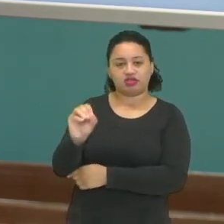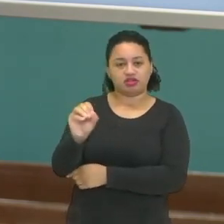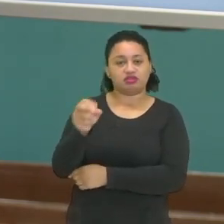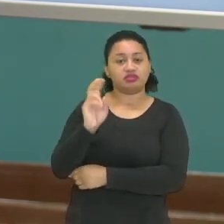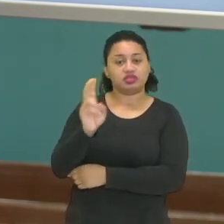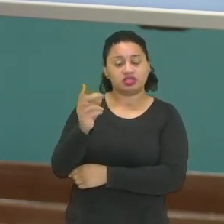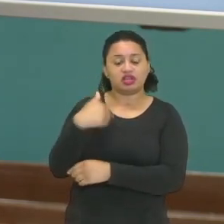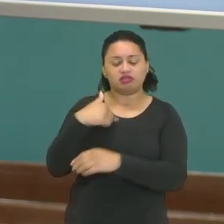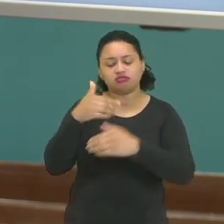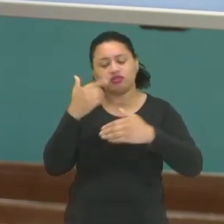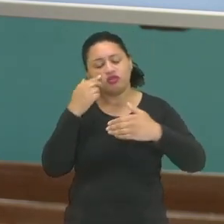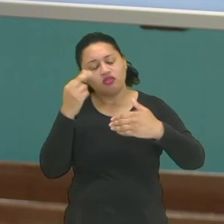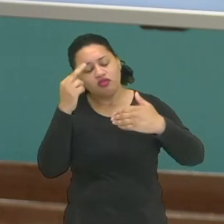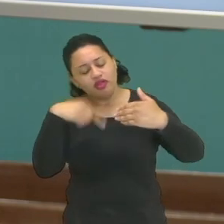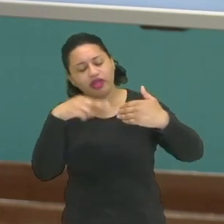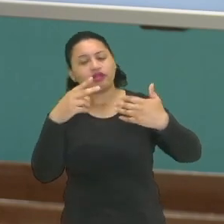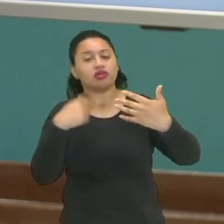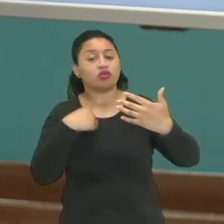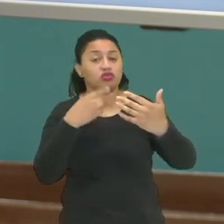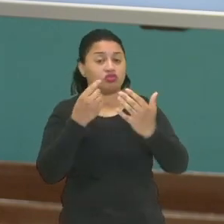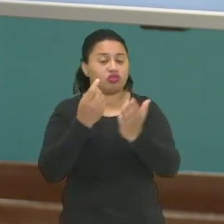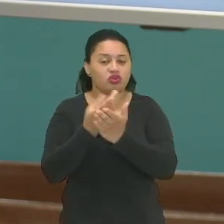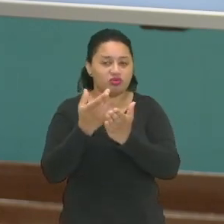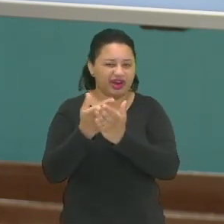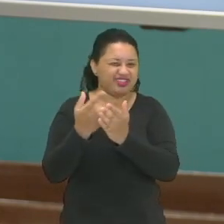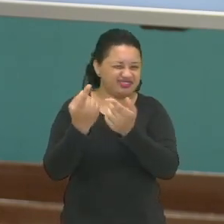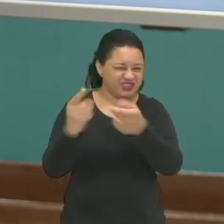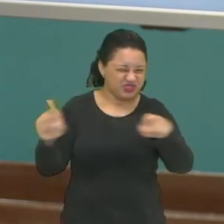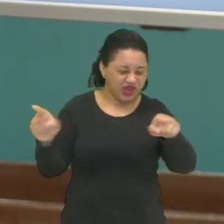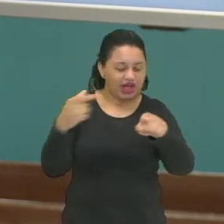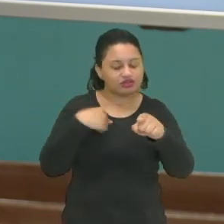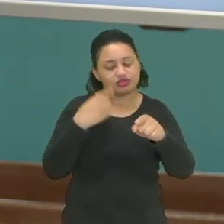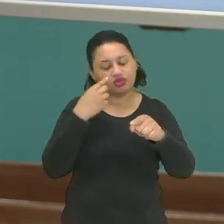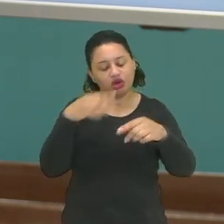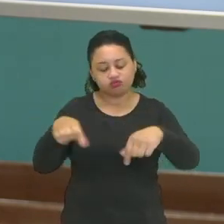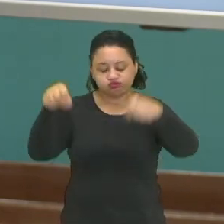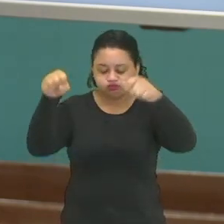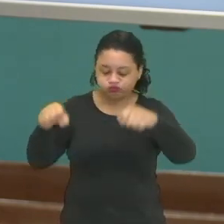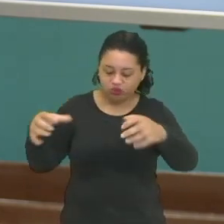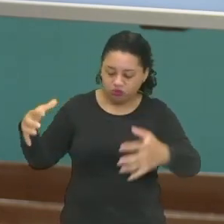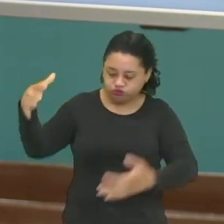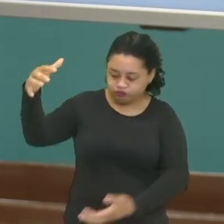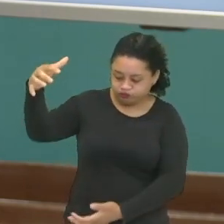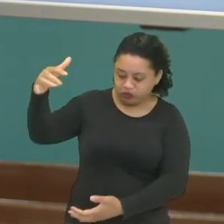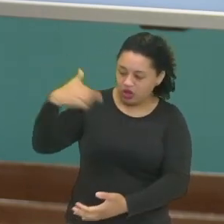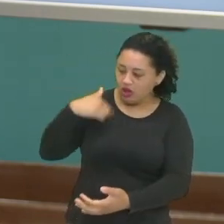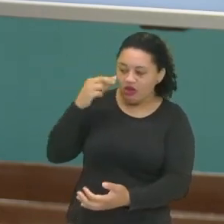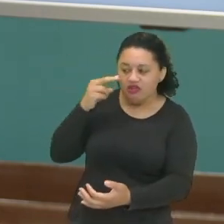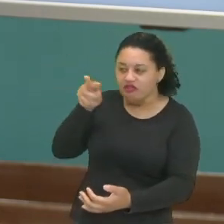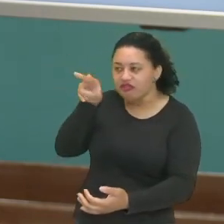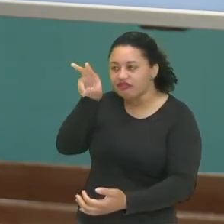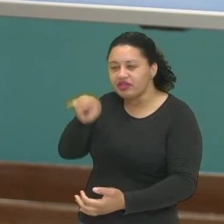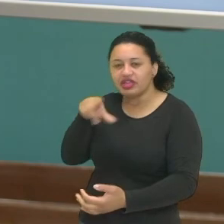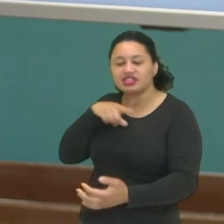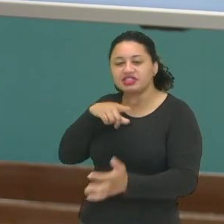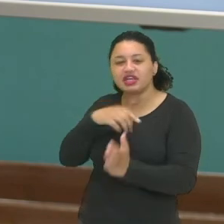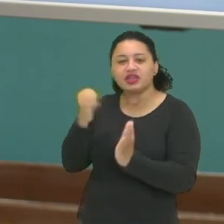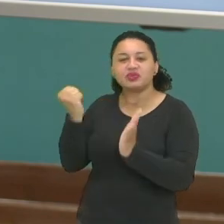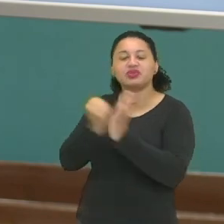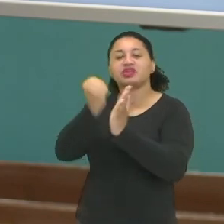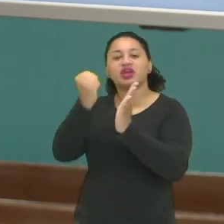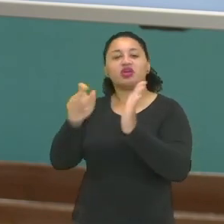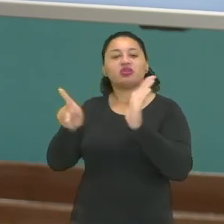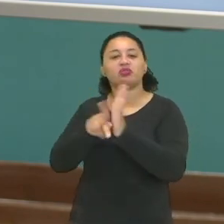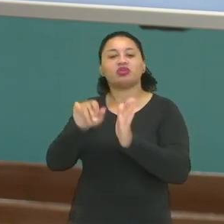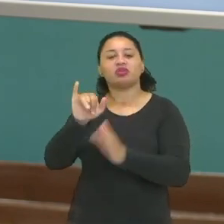do pacote. Veja aí quando você, sei lá, for fazer um churrasco na sua casa, né, com seus pais, veja atrás ali do pacote se tem um selo do IBAMA,